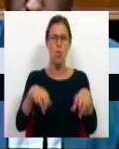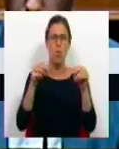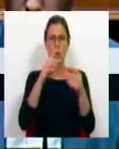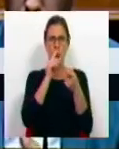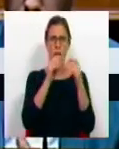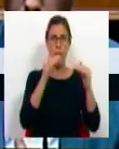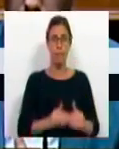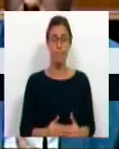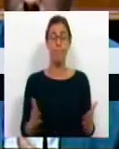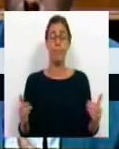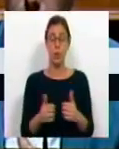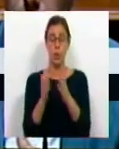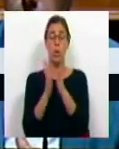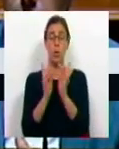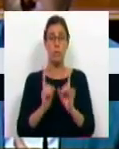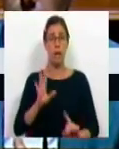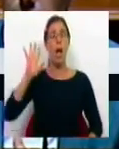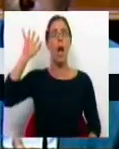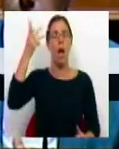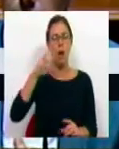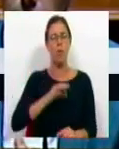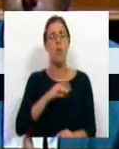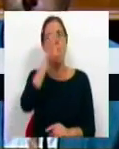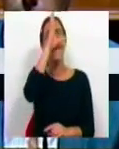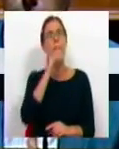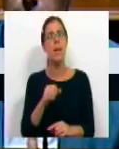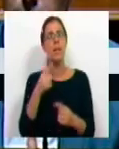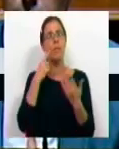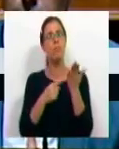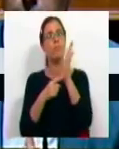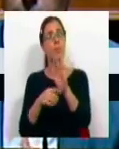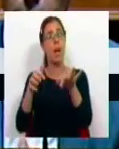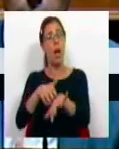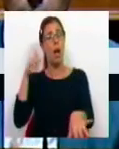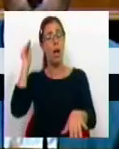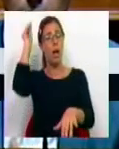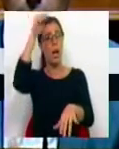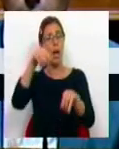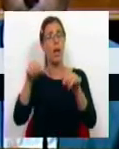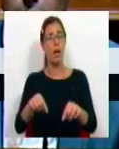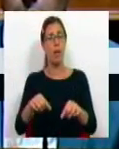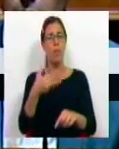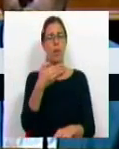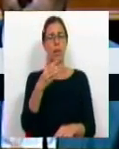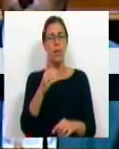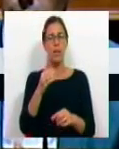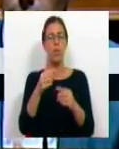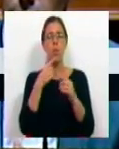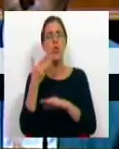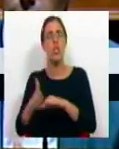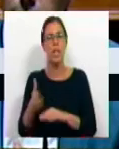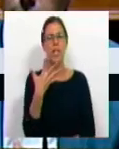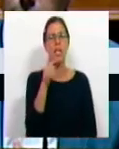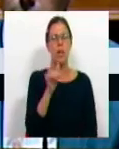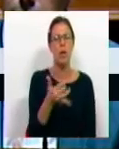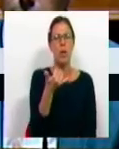tão baixo. E tudo isto acontece quando o Sr. Ministro vem apresentar à Assembleia da República um excedente orçamental de